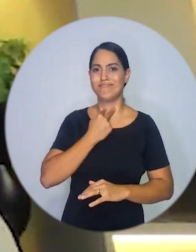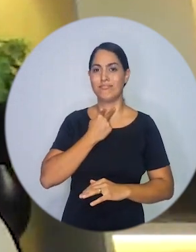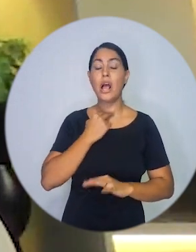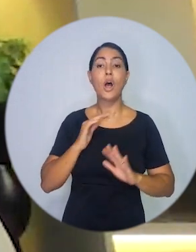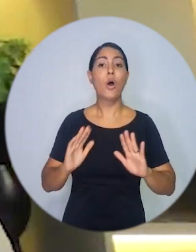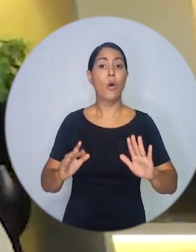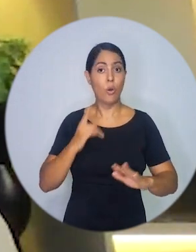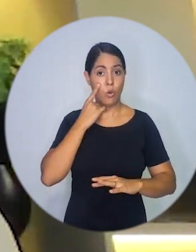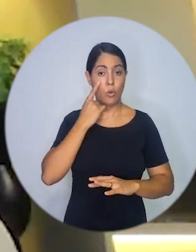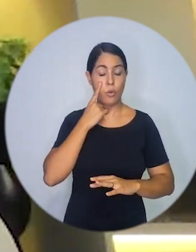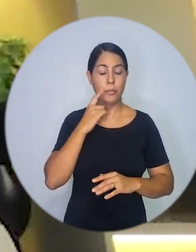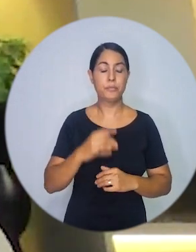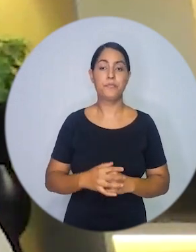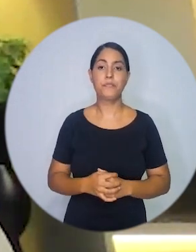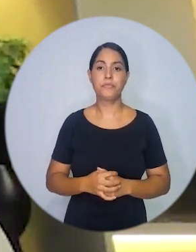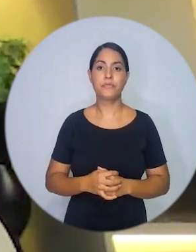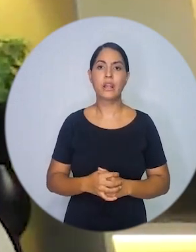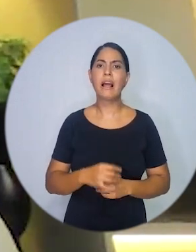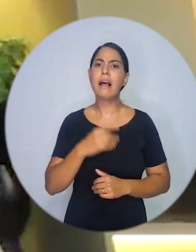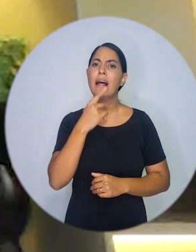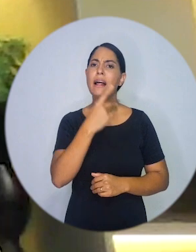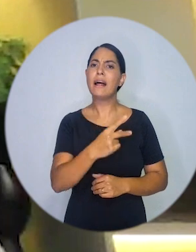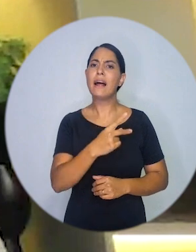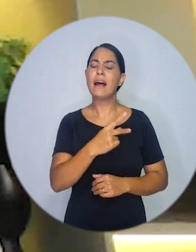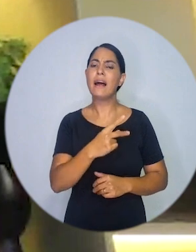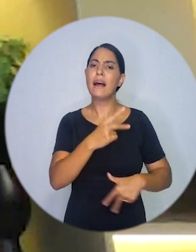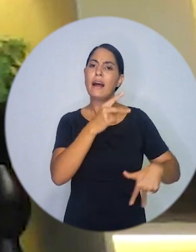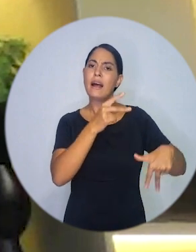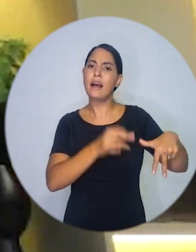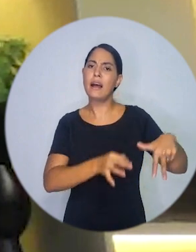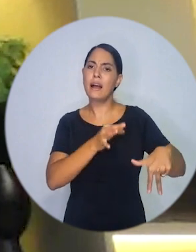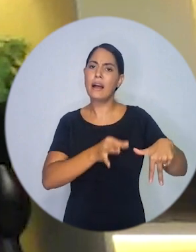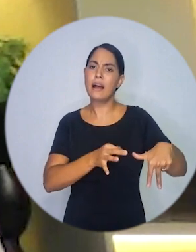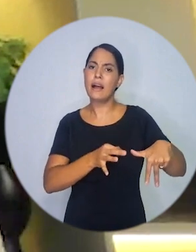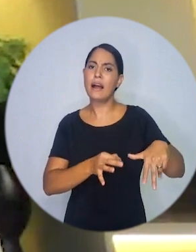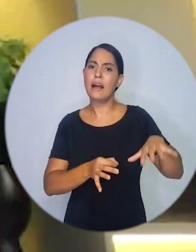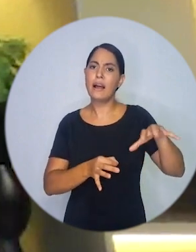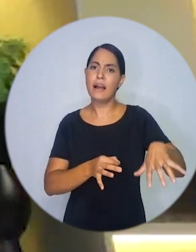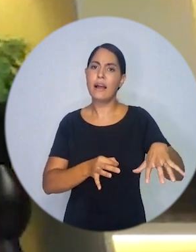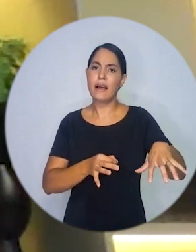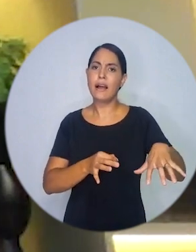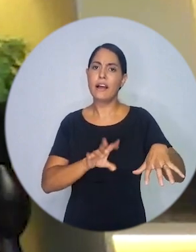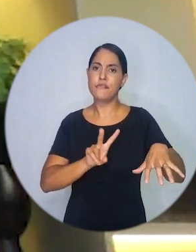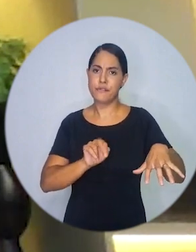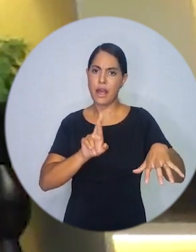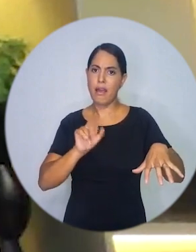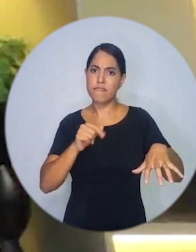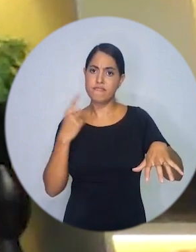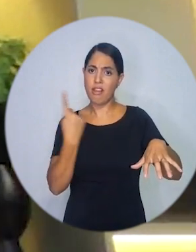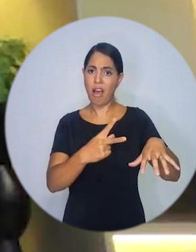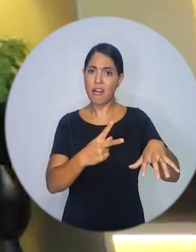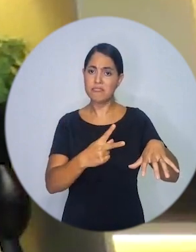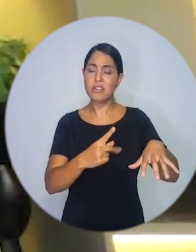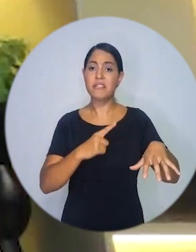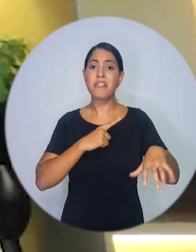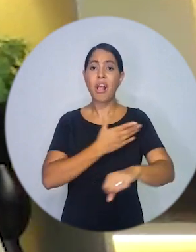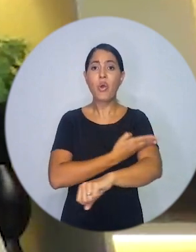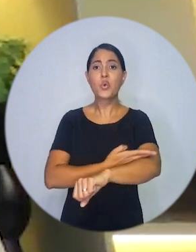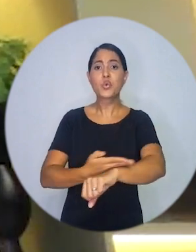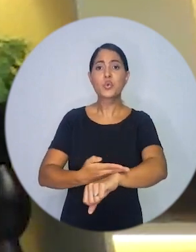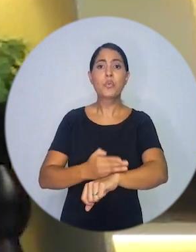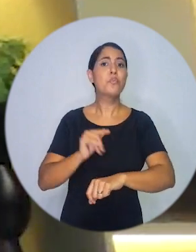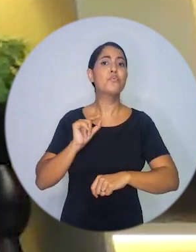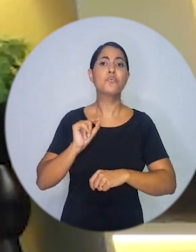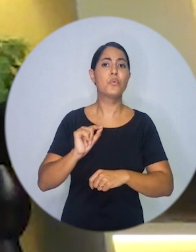E acontece que isso começou a ser costume dessa vara, né? E os advogados começaram a ser